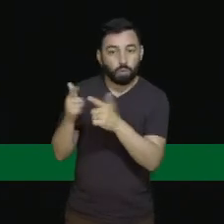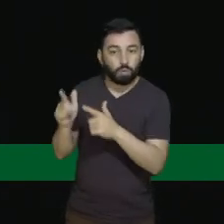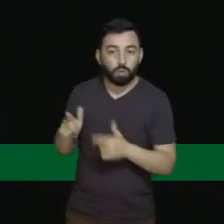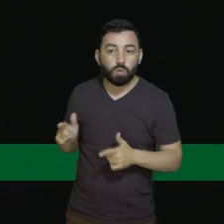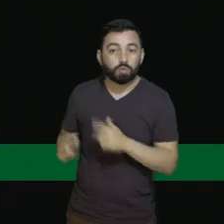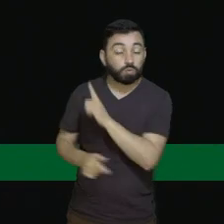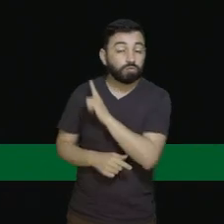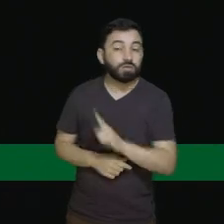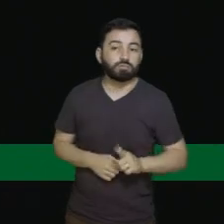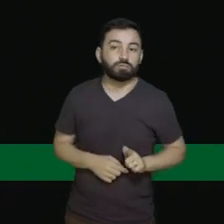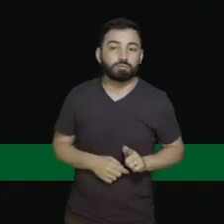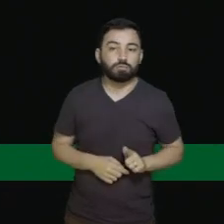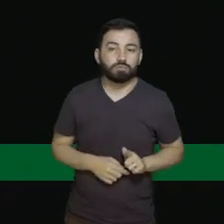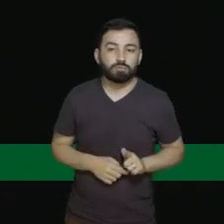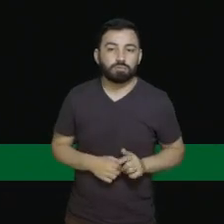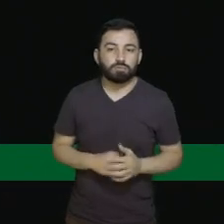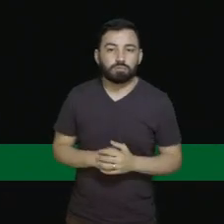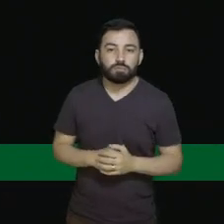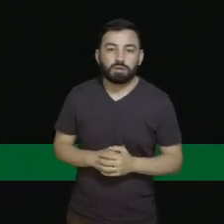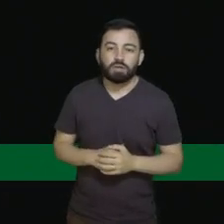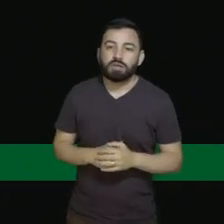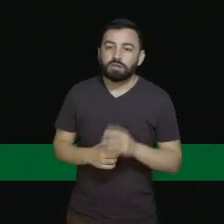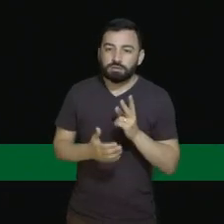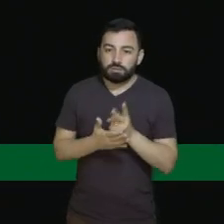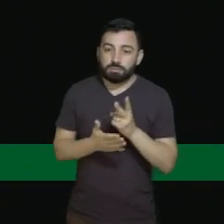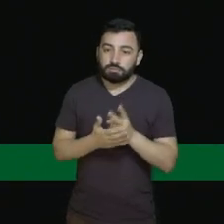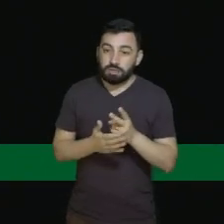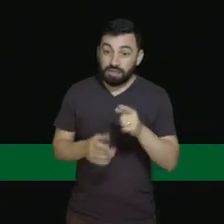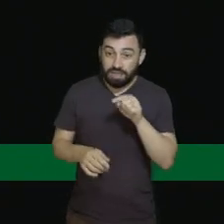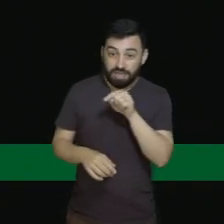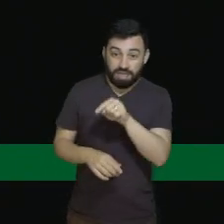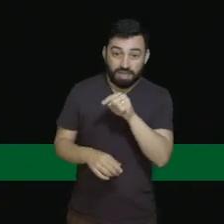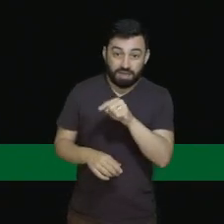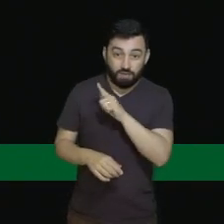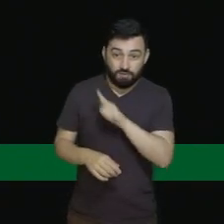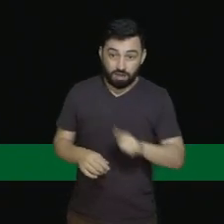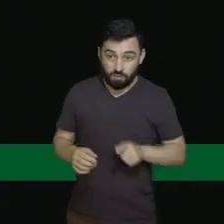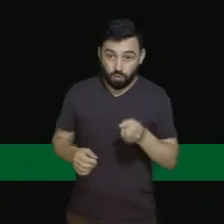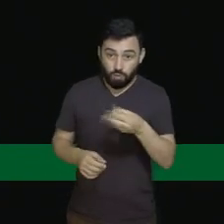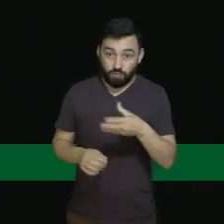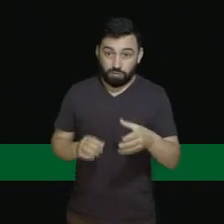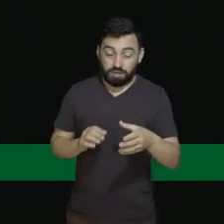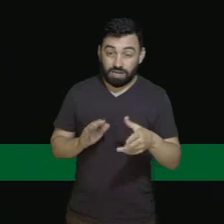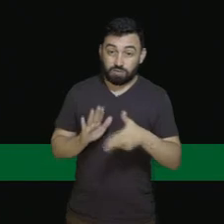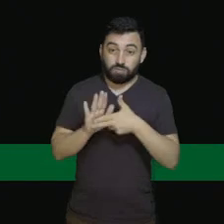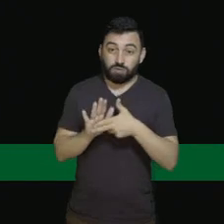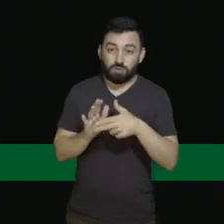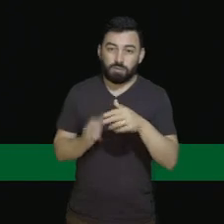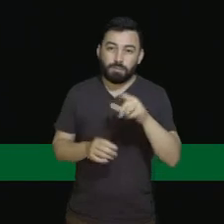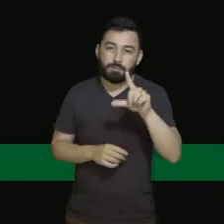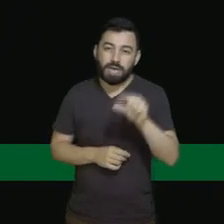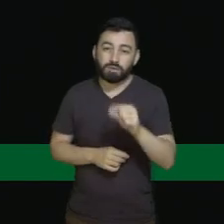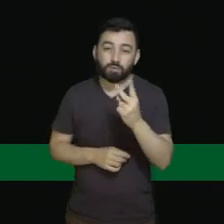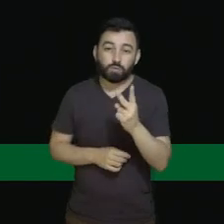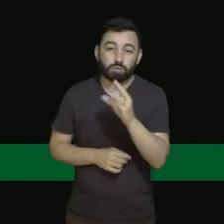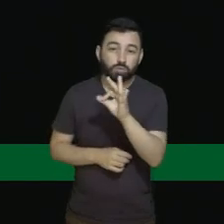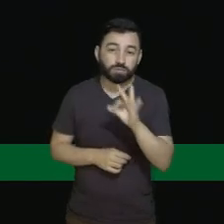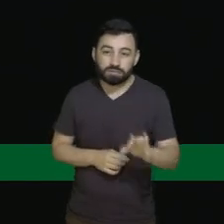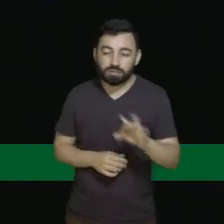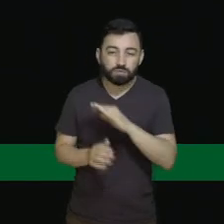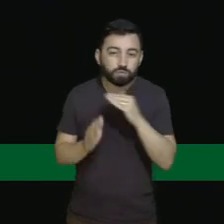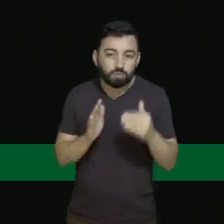governadores. O tanto é que, quando o governador assumiu, menos de 2% das rodovias do Oeste